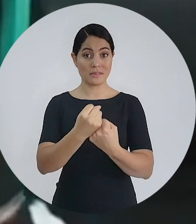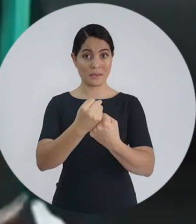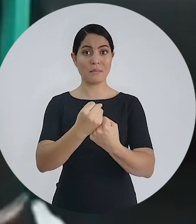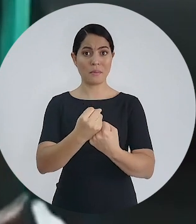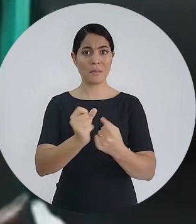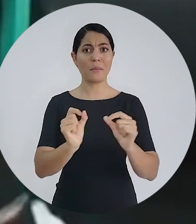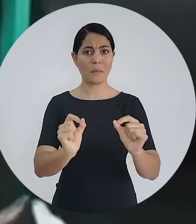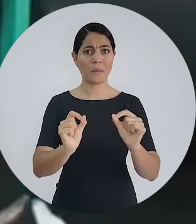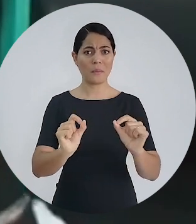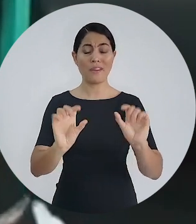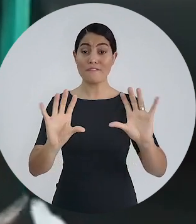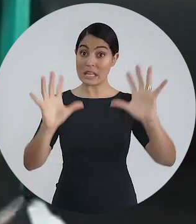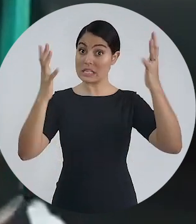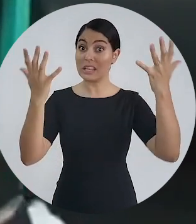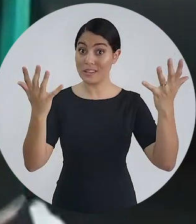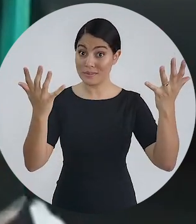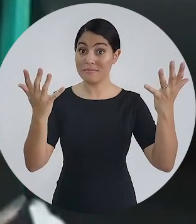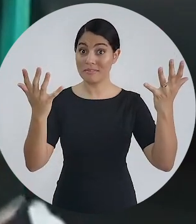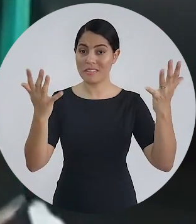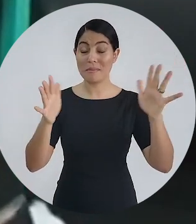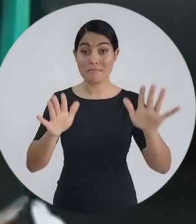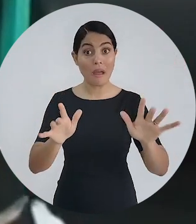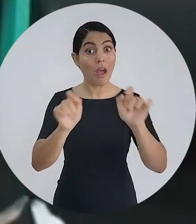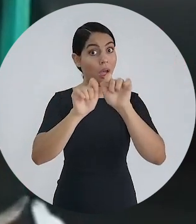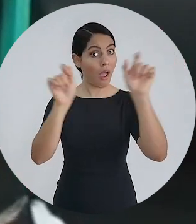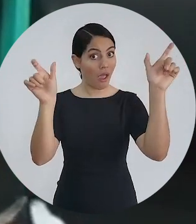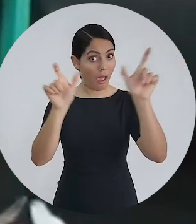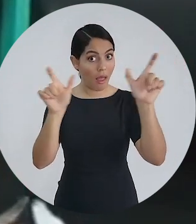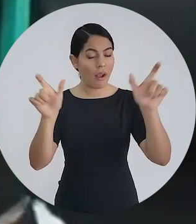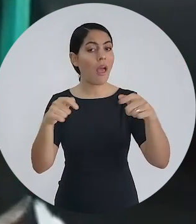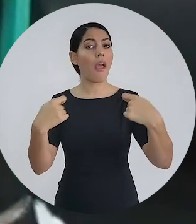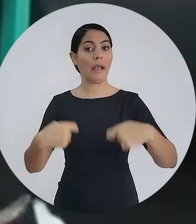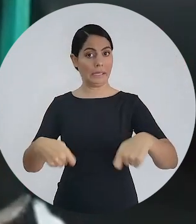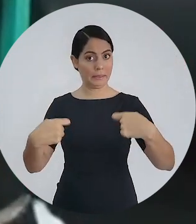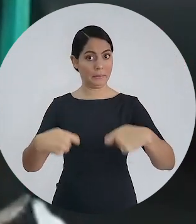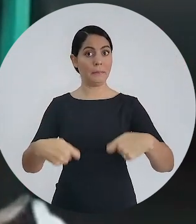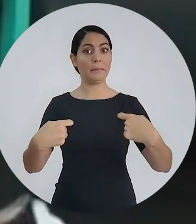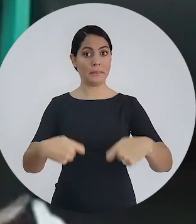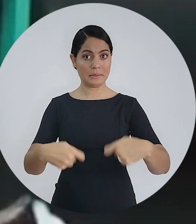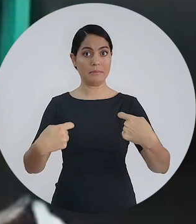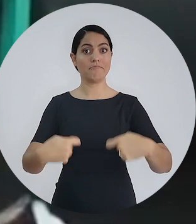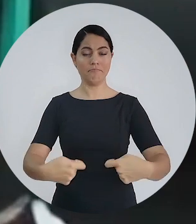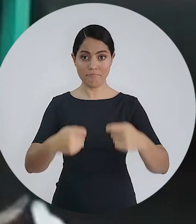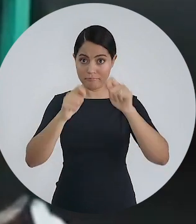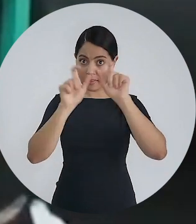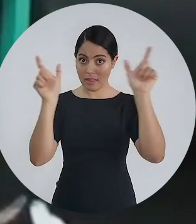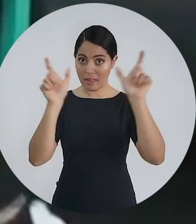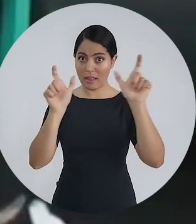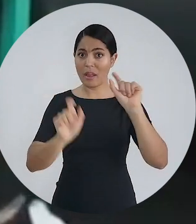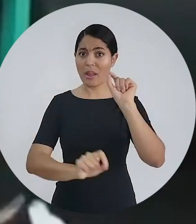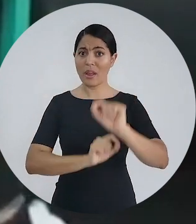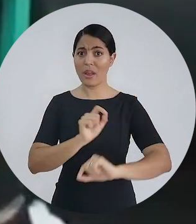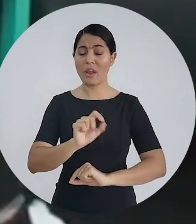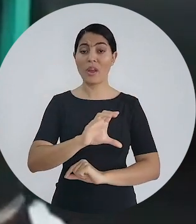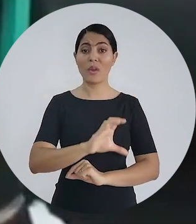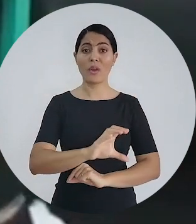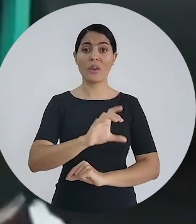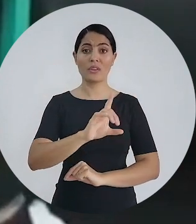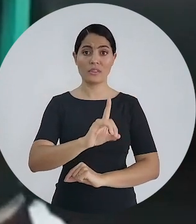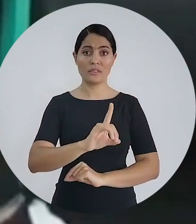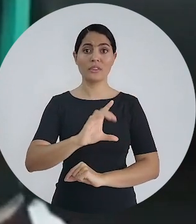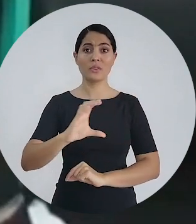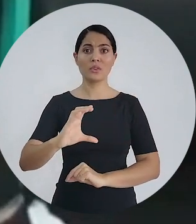contribuição aos festejos, mas também aos alertas necessários nesse momento que o Código de